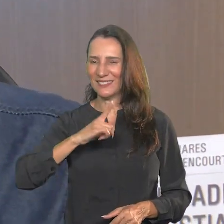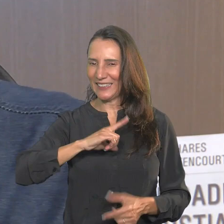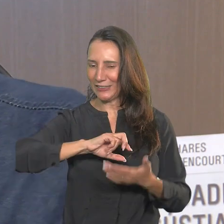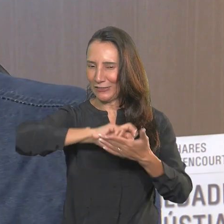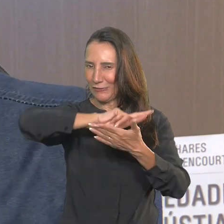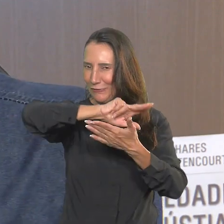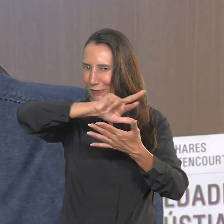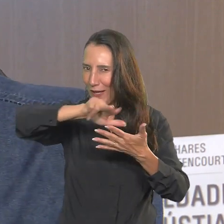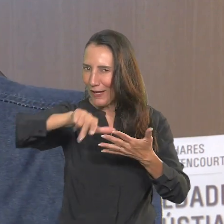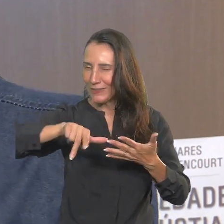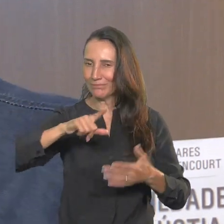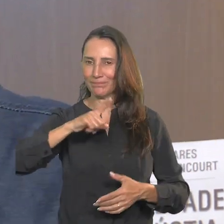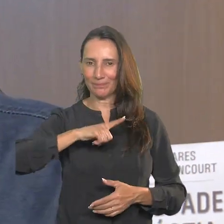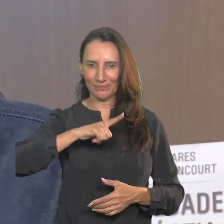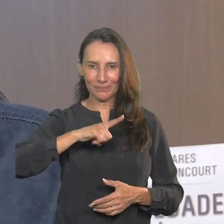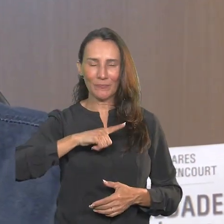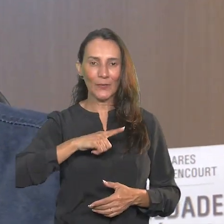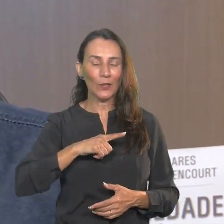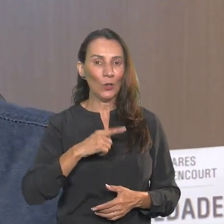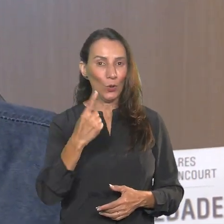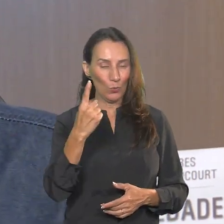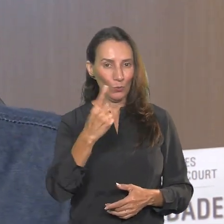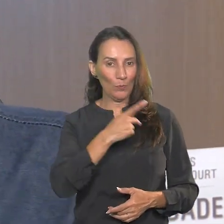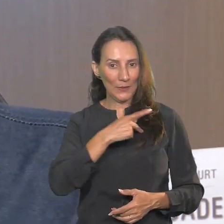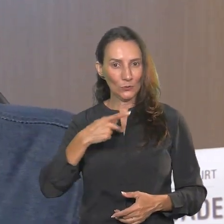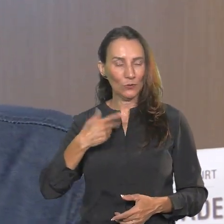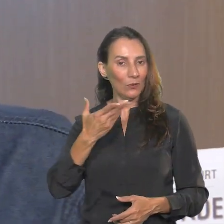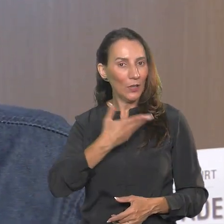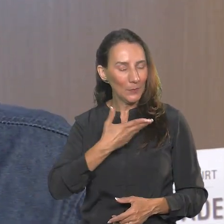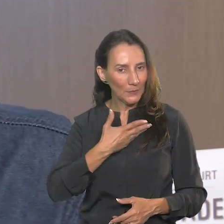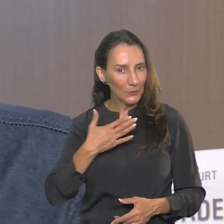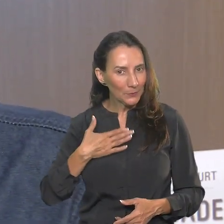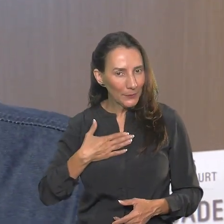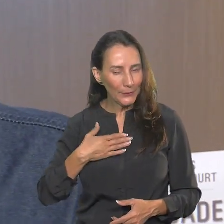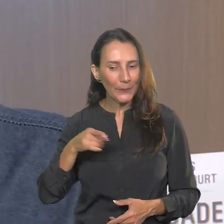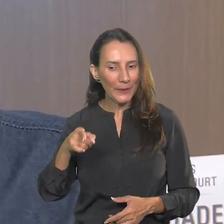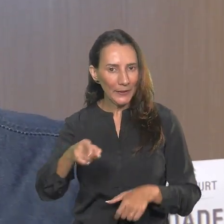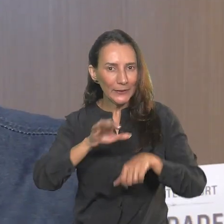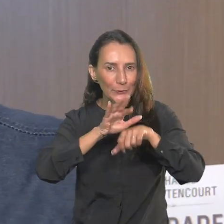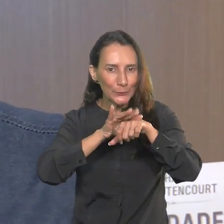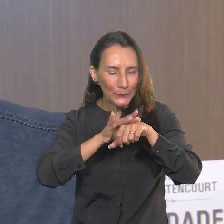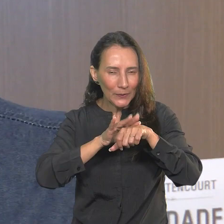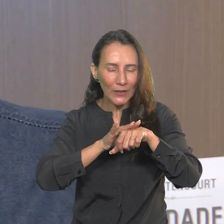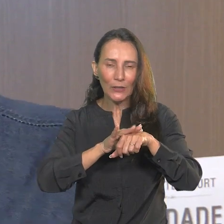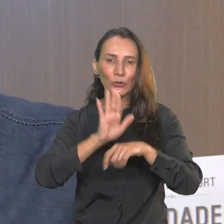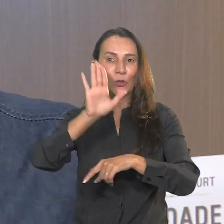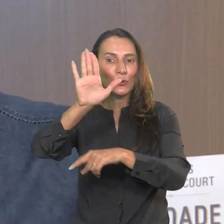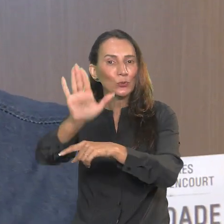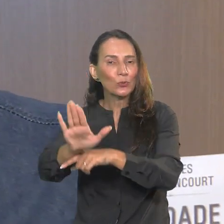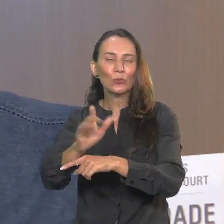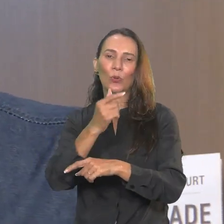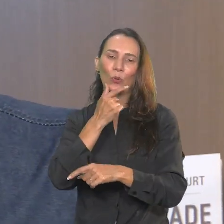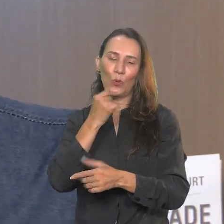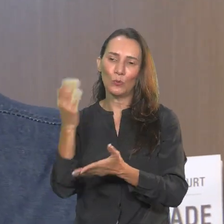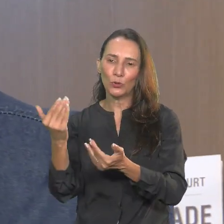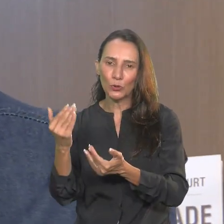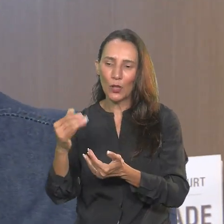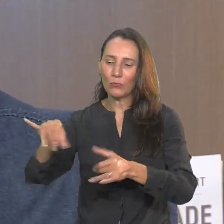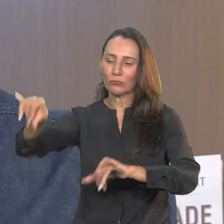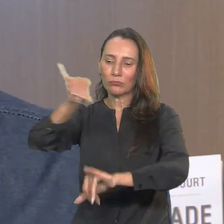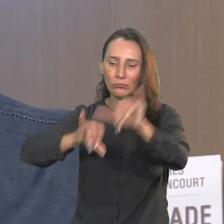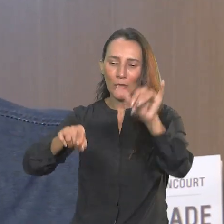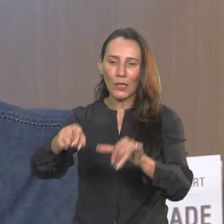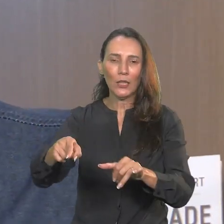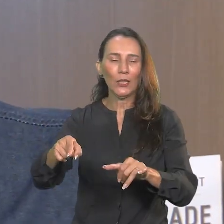quantos traidores existem? Um pastor amigo meu estava doente, passando mal, ajudou um jovem, ordenou ele